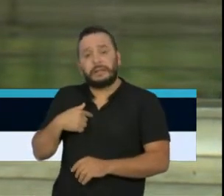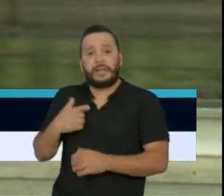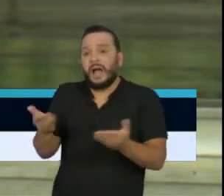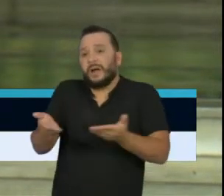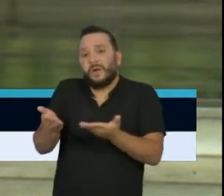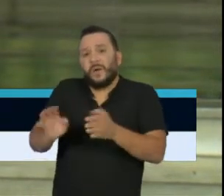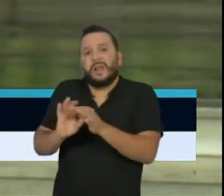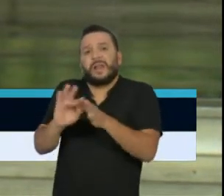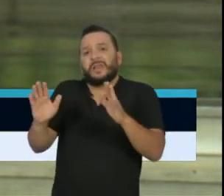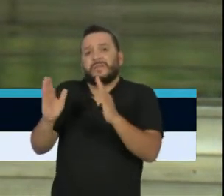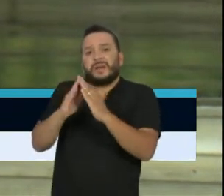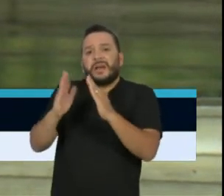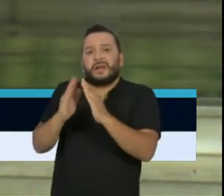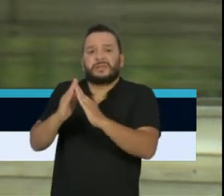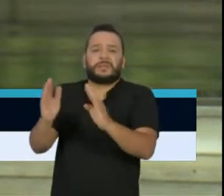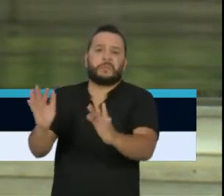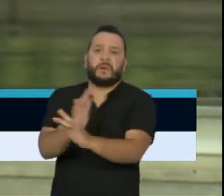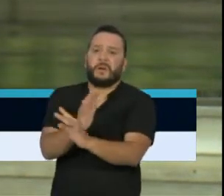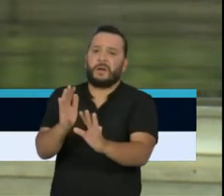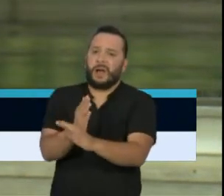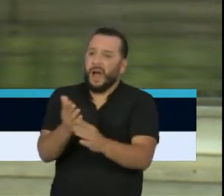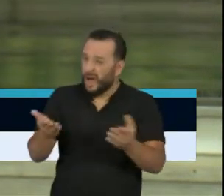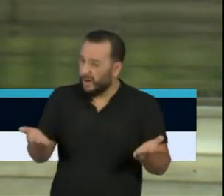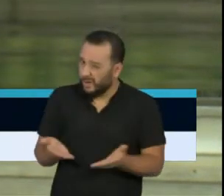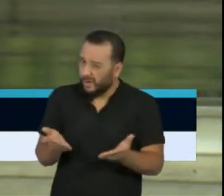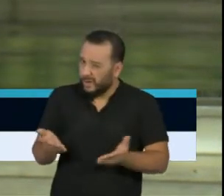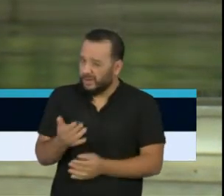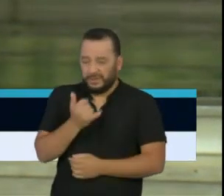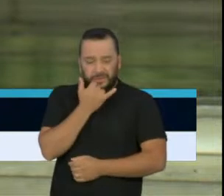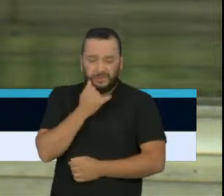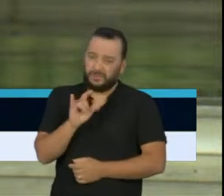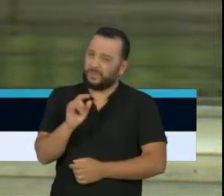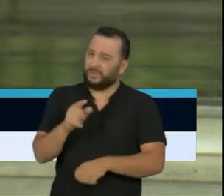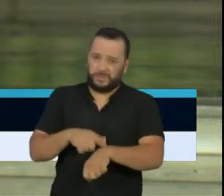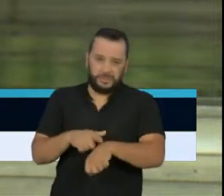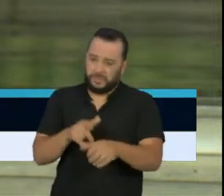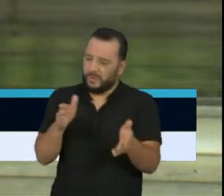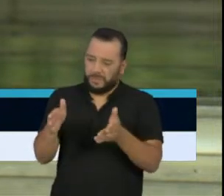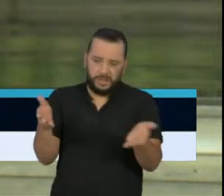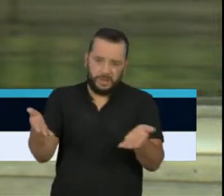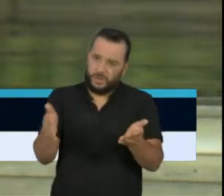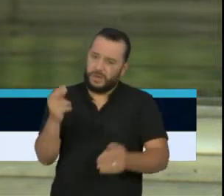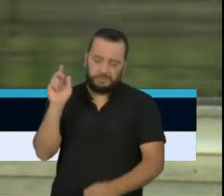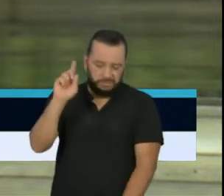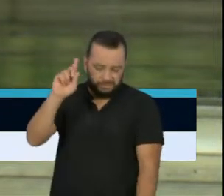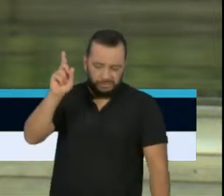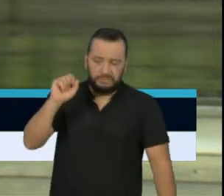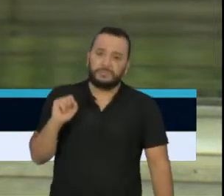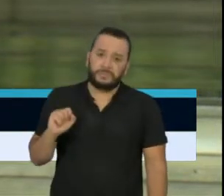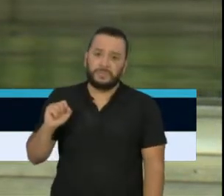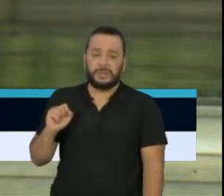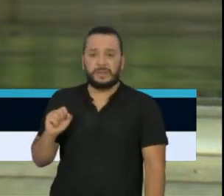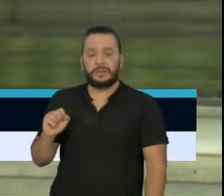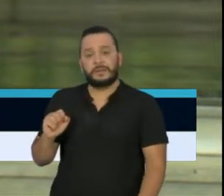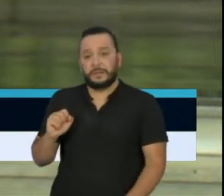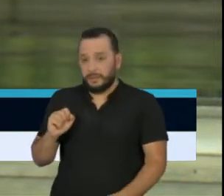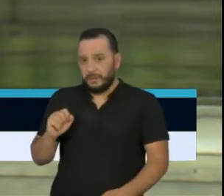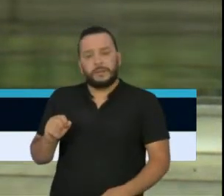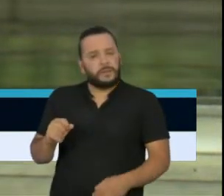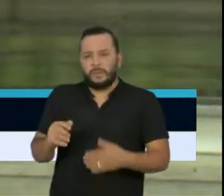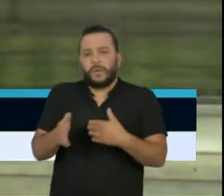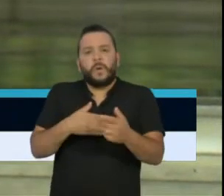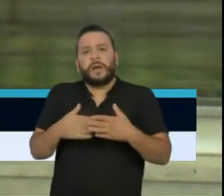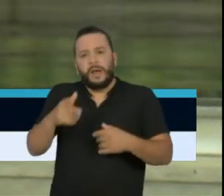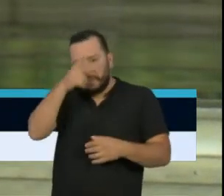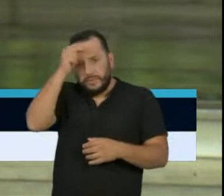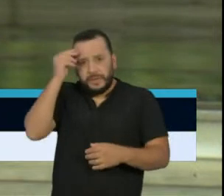hora de fazer nenhum tipo de relaxamento em nenhuma cidade do estado de São Paulo, mesmo para bons